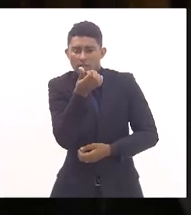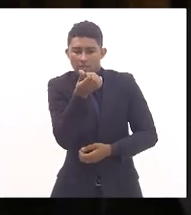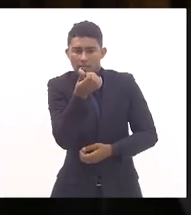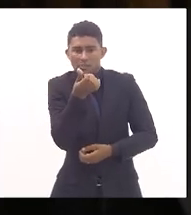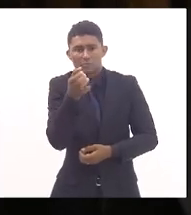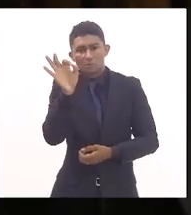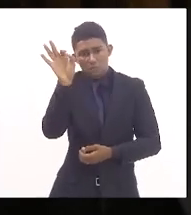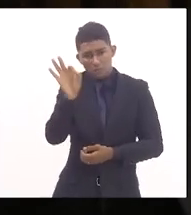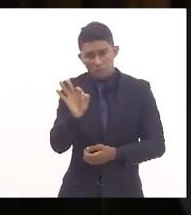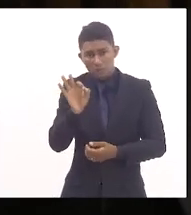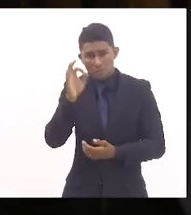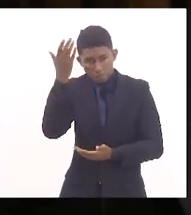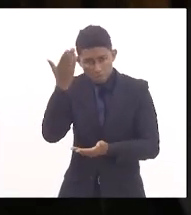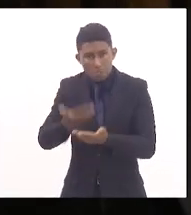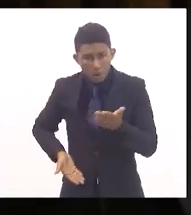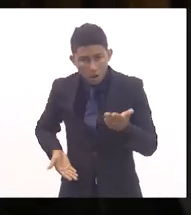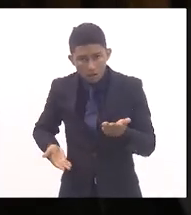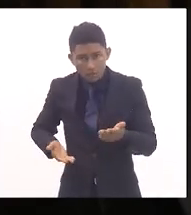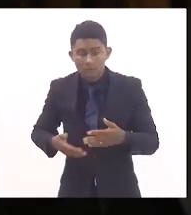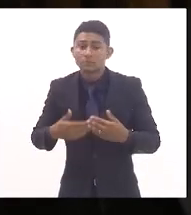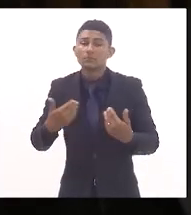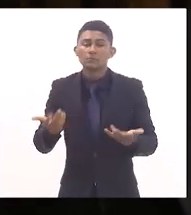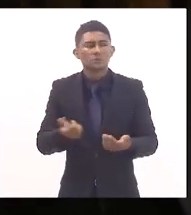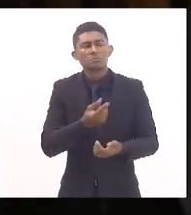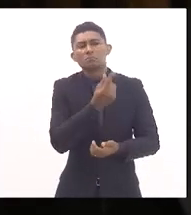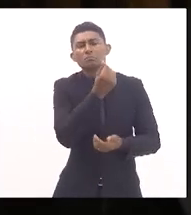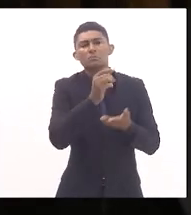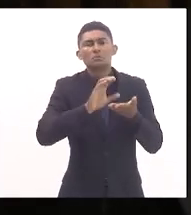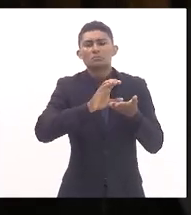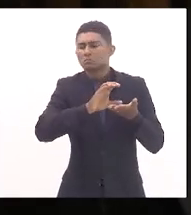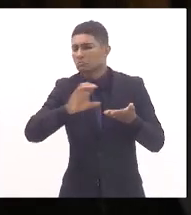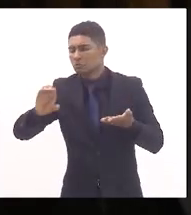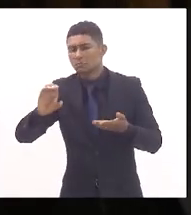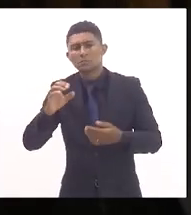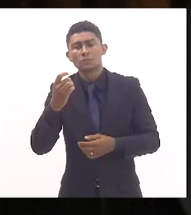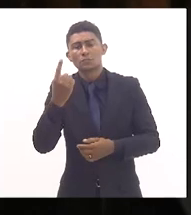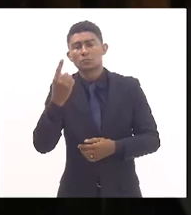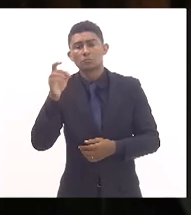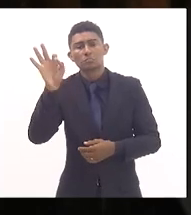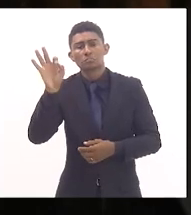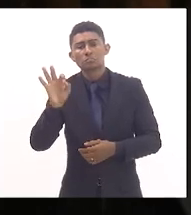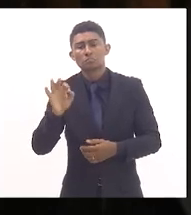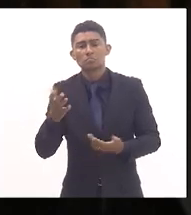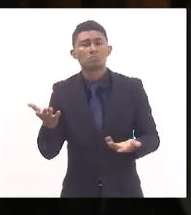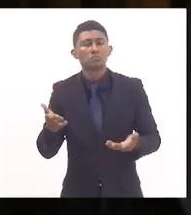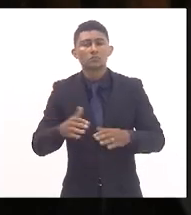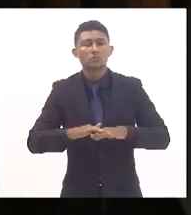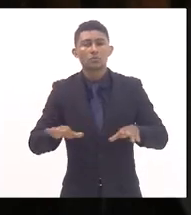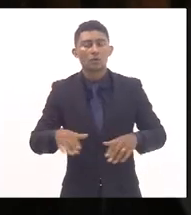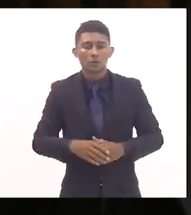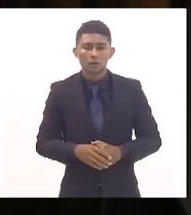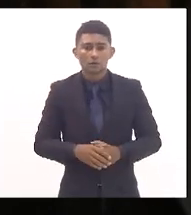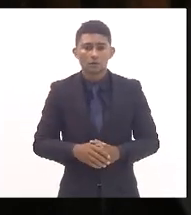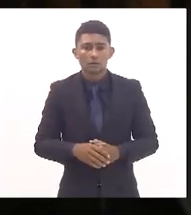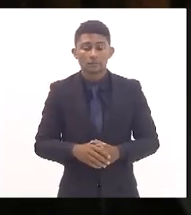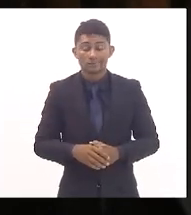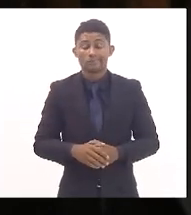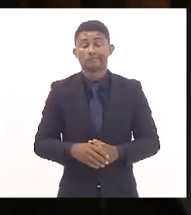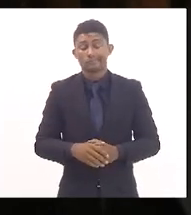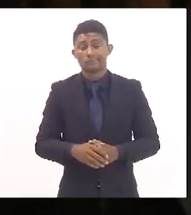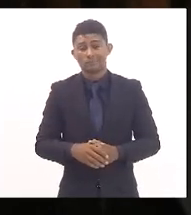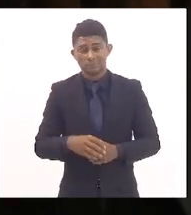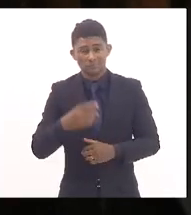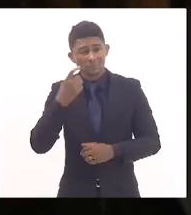cento você na verdade será compensado com um por cento e Vejam Só